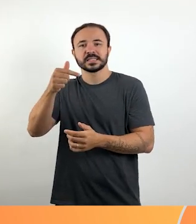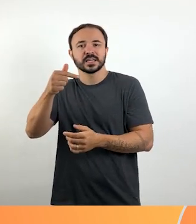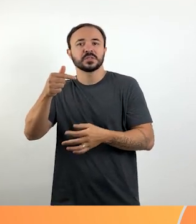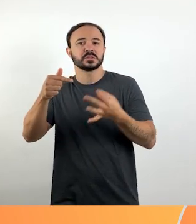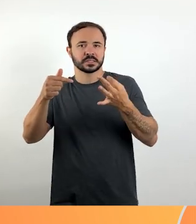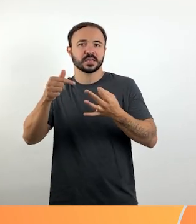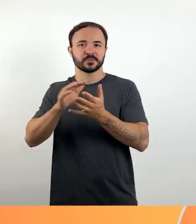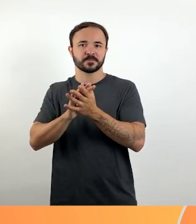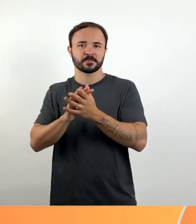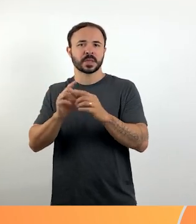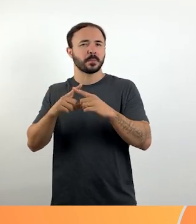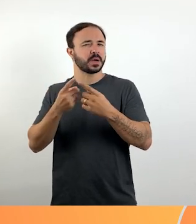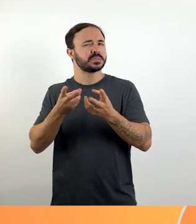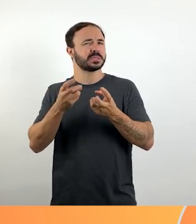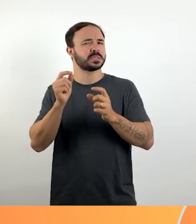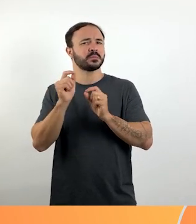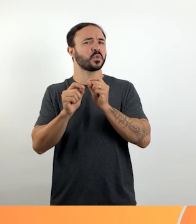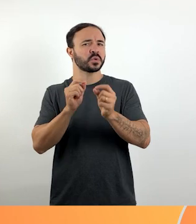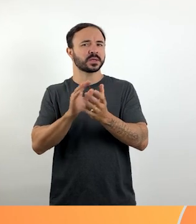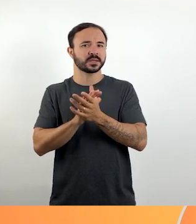você observa o quê?